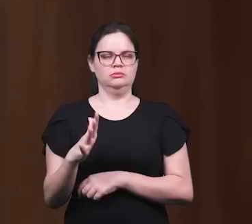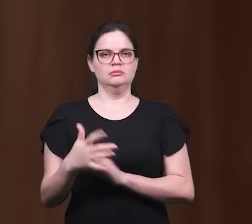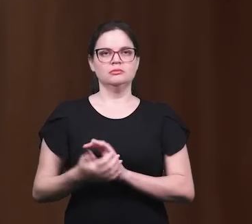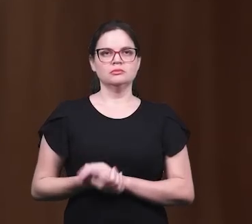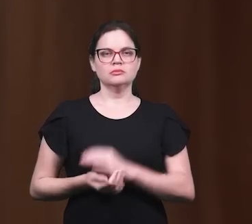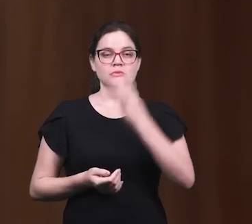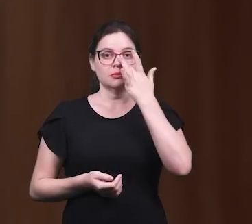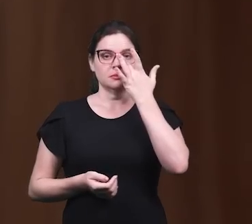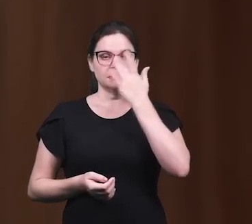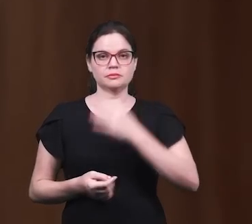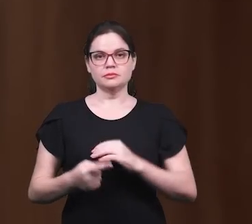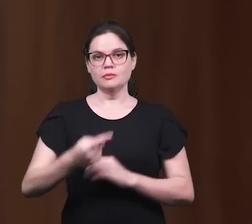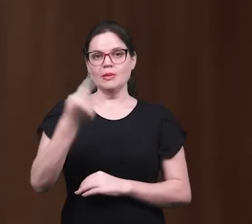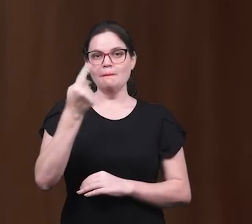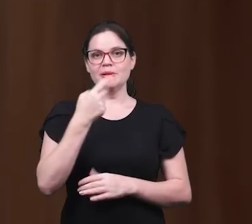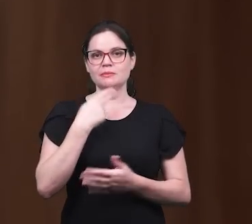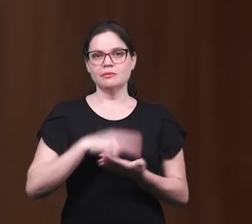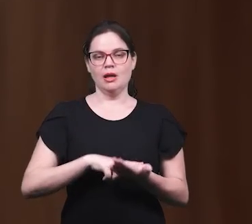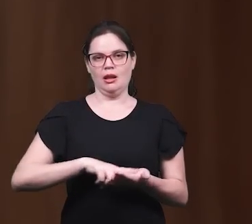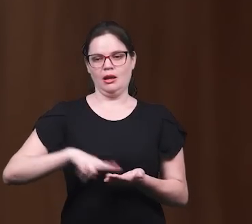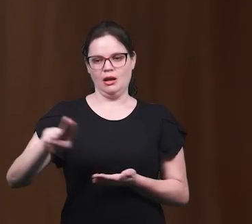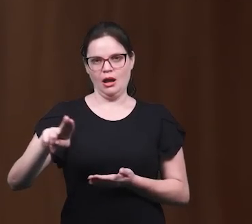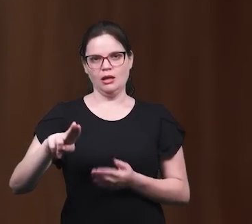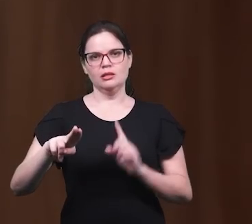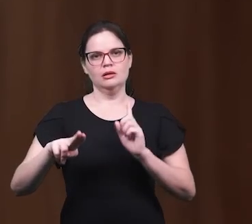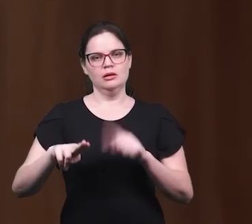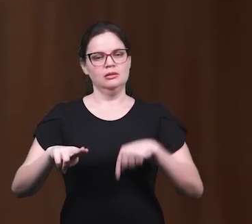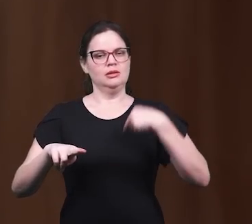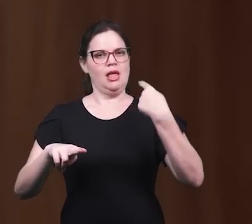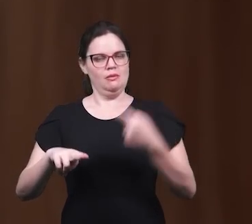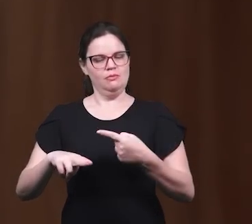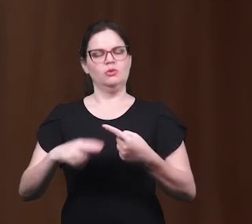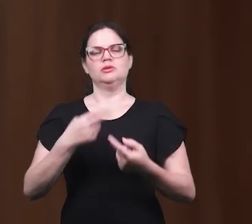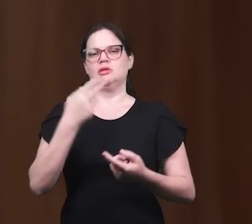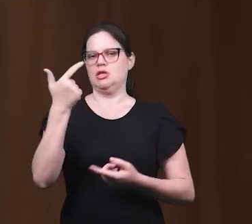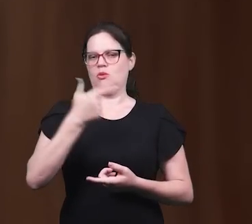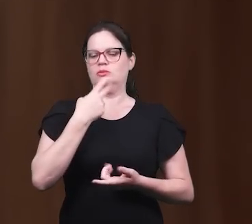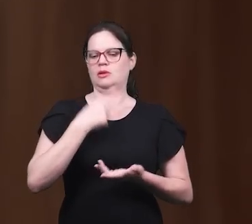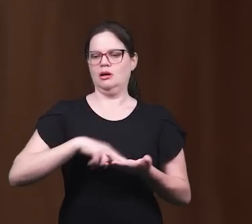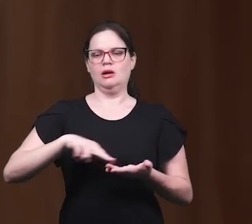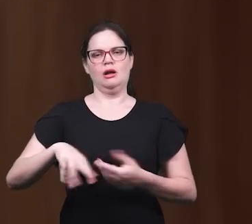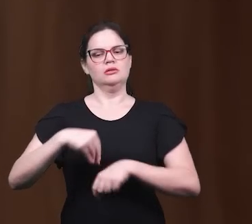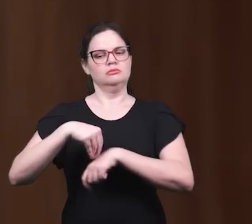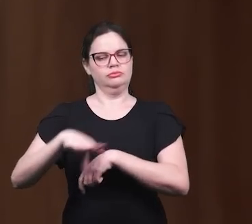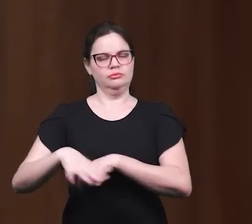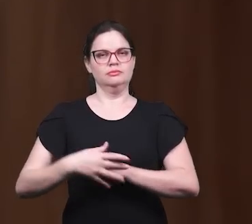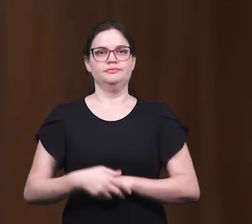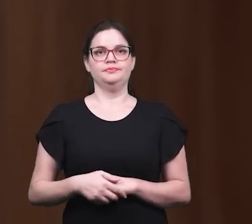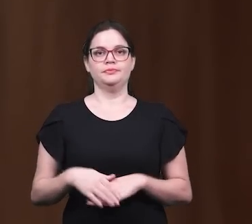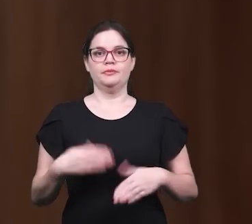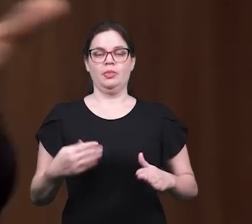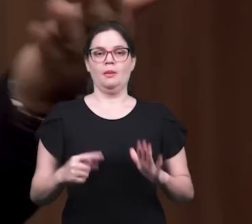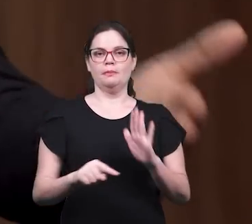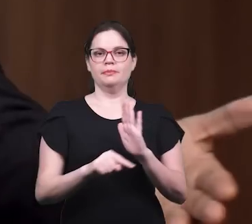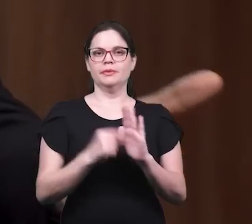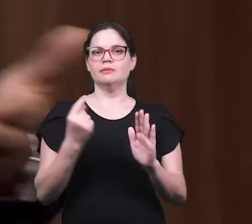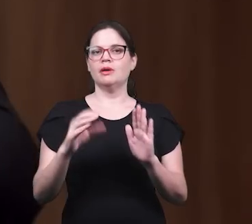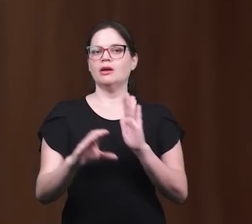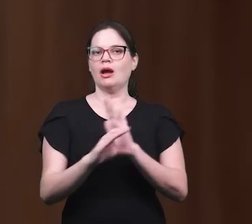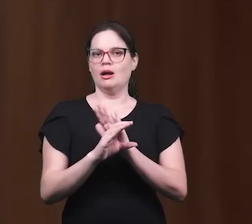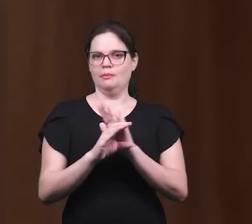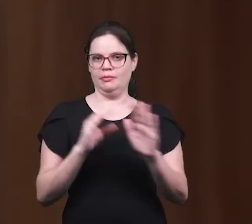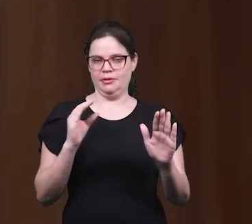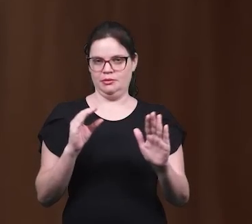datas, uma sendo escrita logo posteriormente à outra. Então, o primeiro capítulo da primeira carta